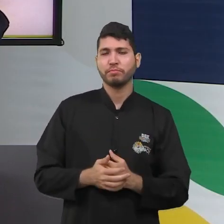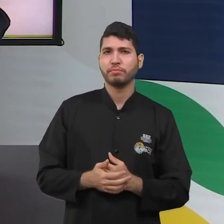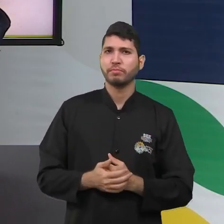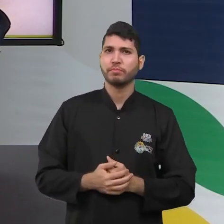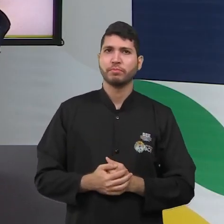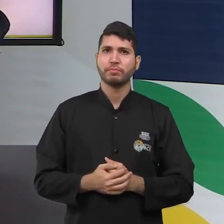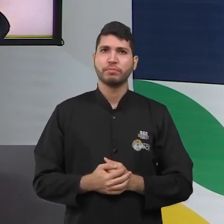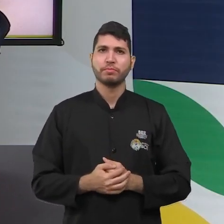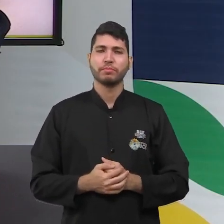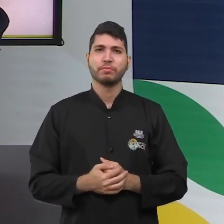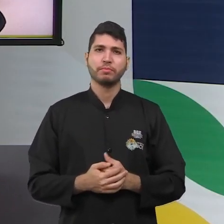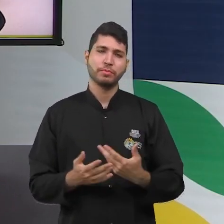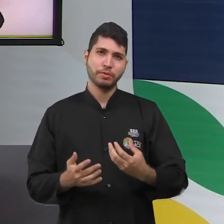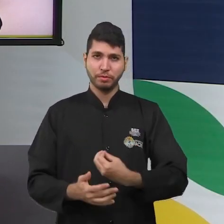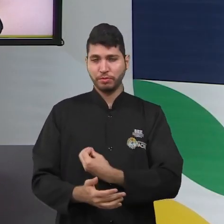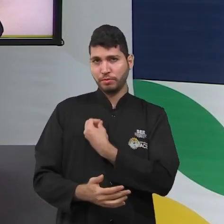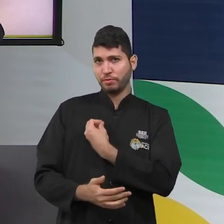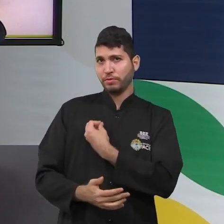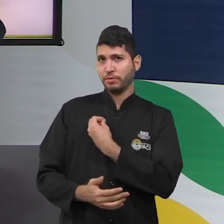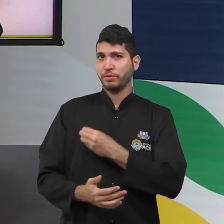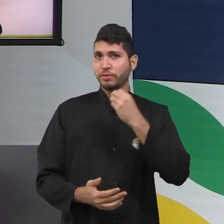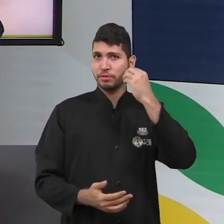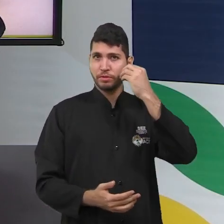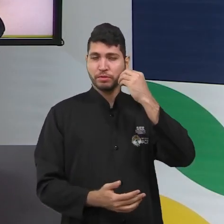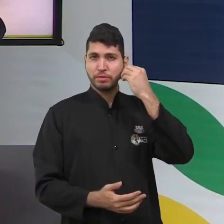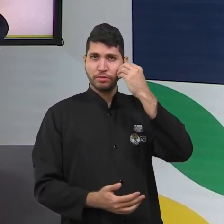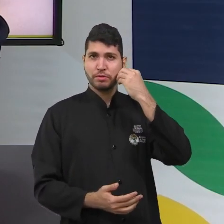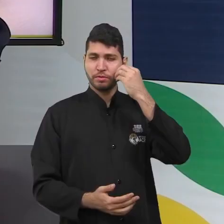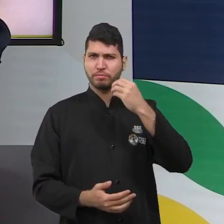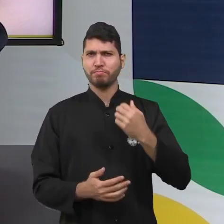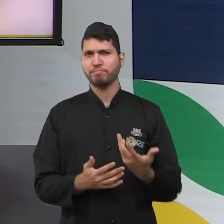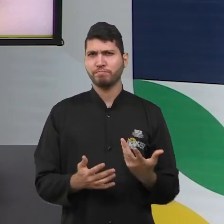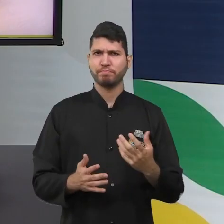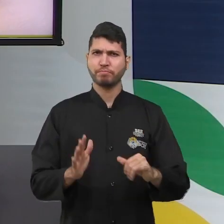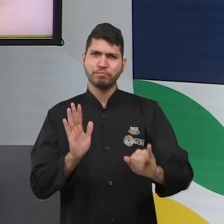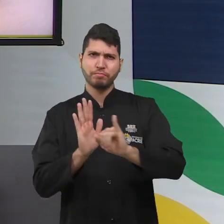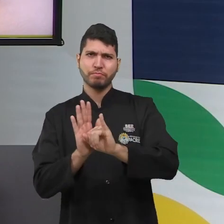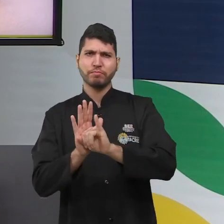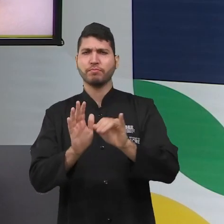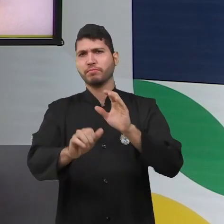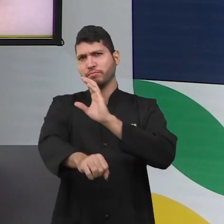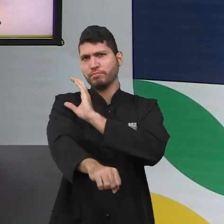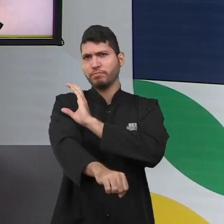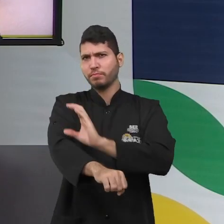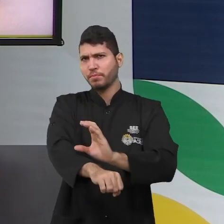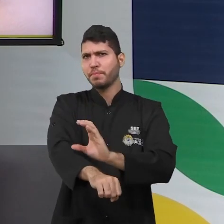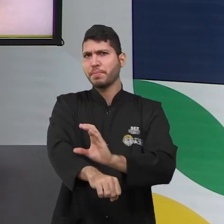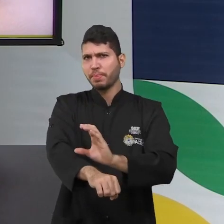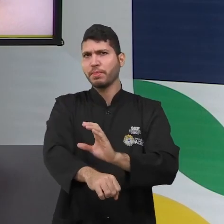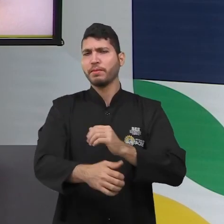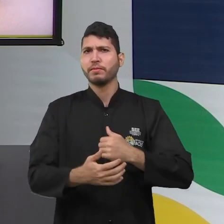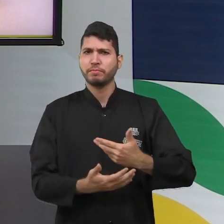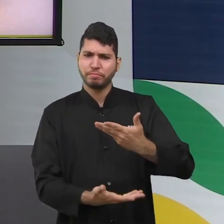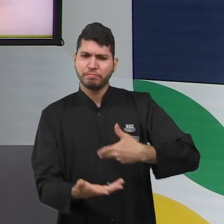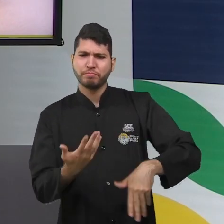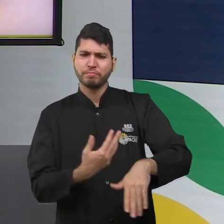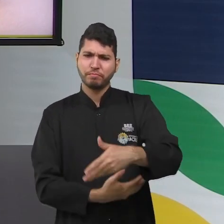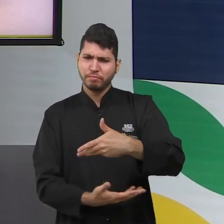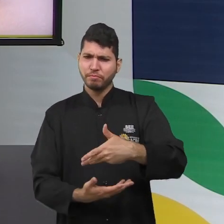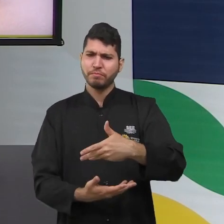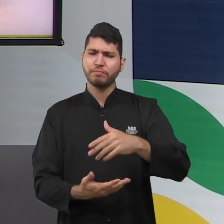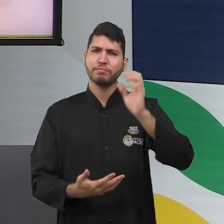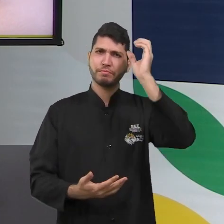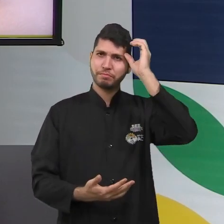de vivência e de experiência, de pertencimento e de identidade cultural, porque seria aquelas trocas de conhecimento de forma bem